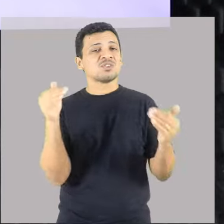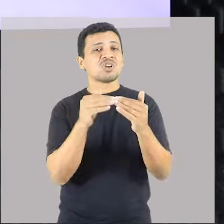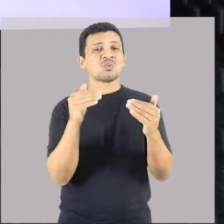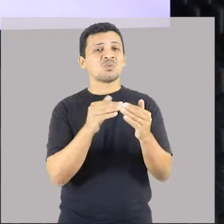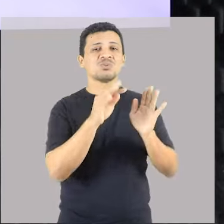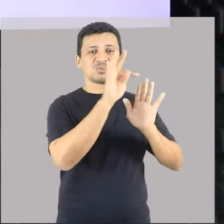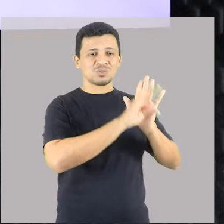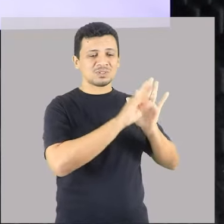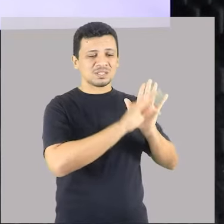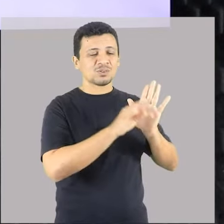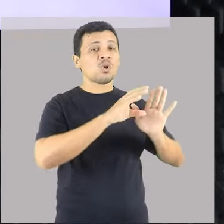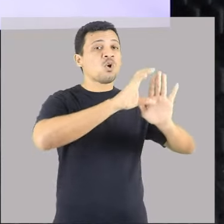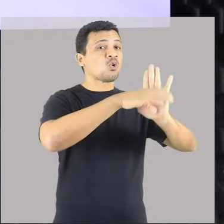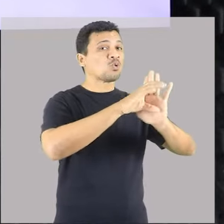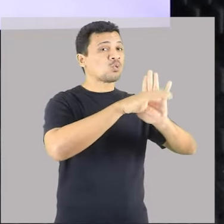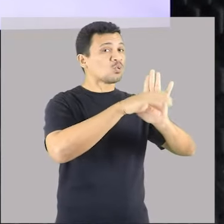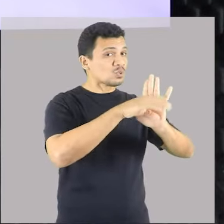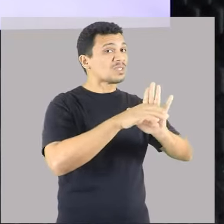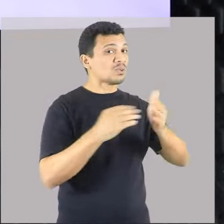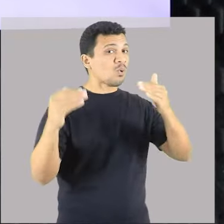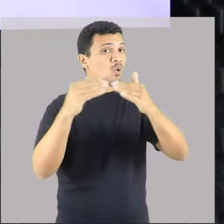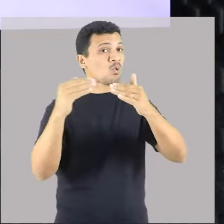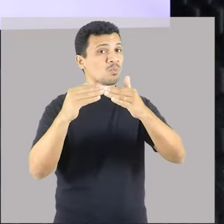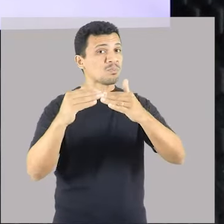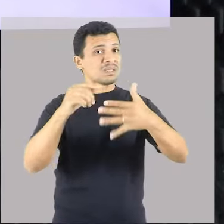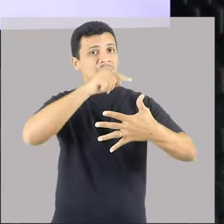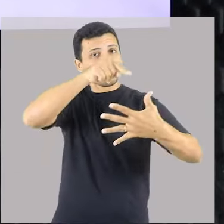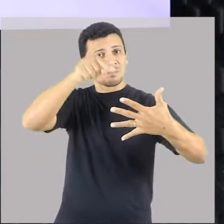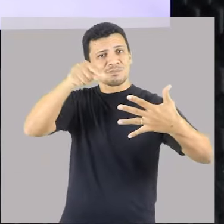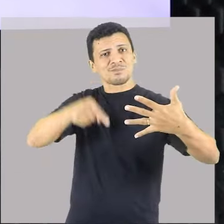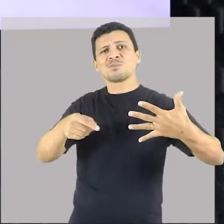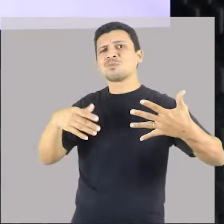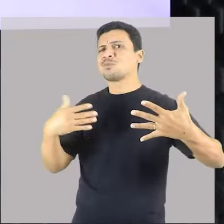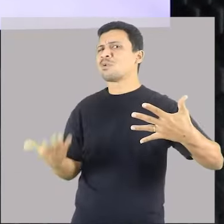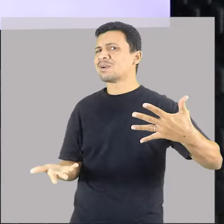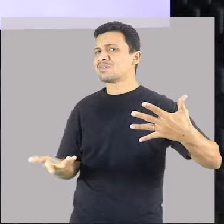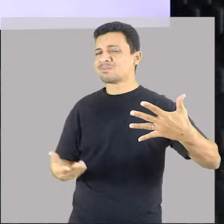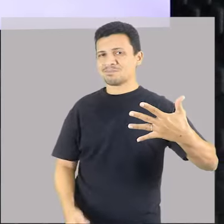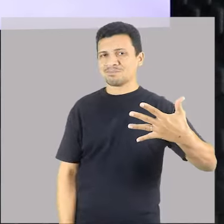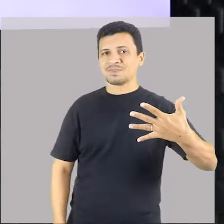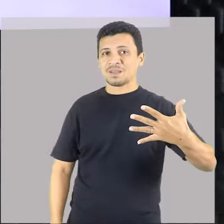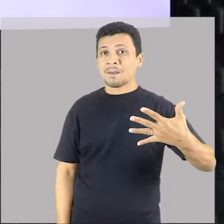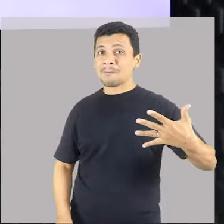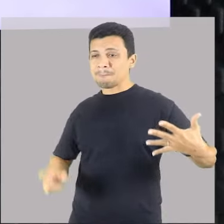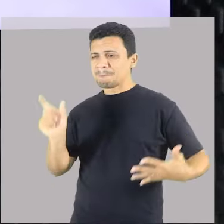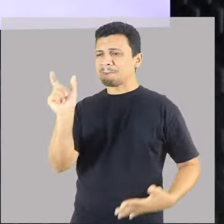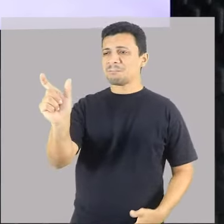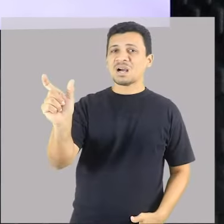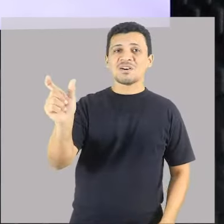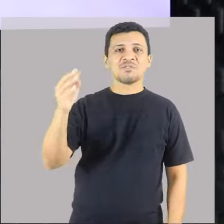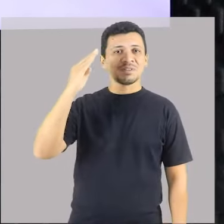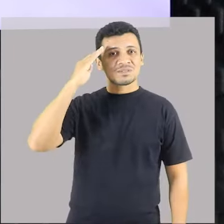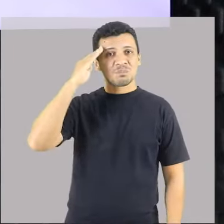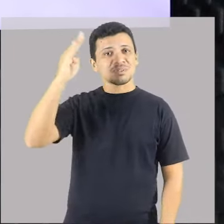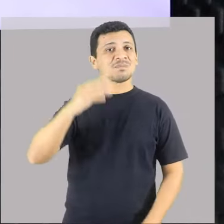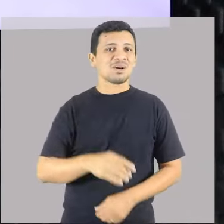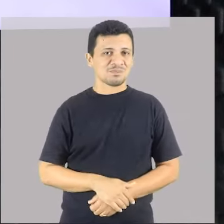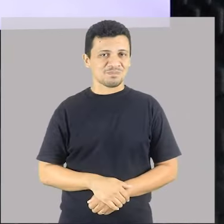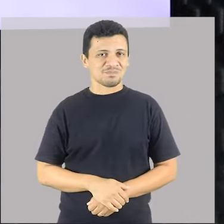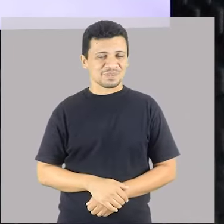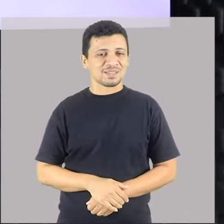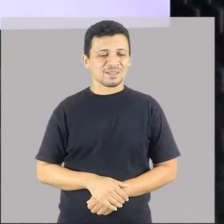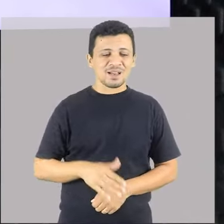o texto o conceito que mais se enquadra na descrição feita ora gente palavras chaves aqui né quando nós atrelamos